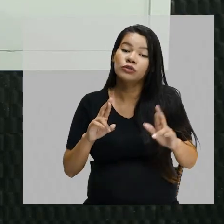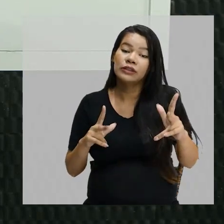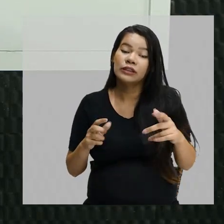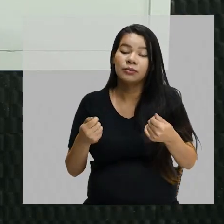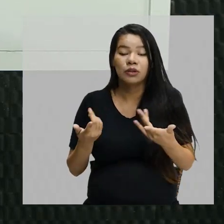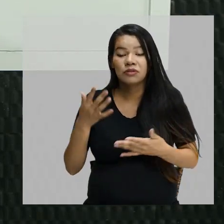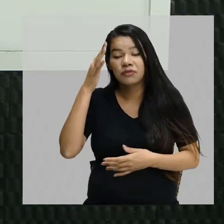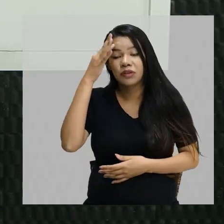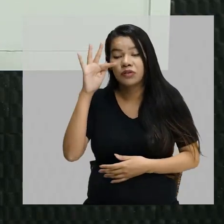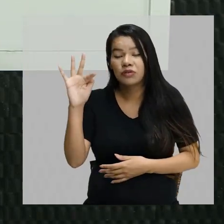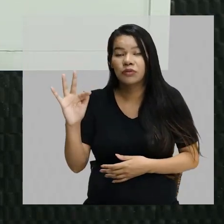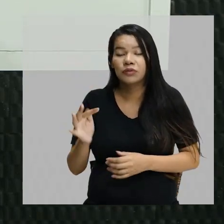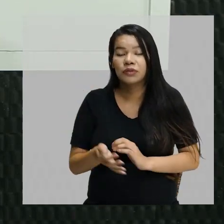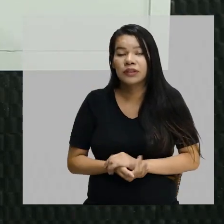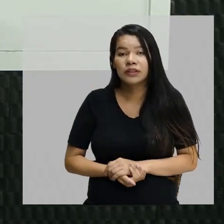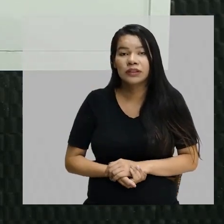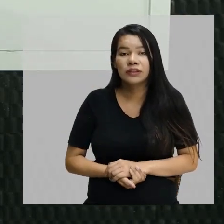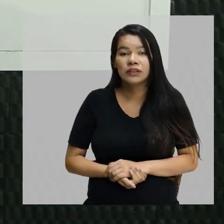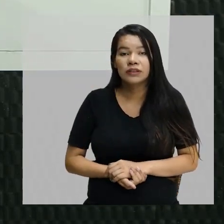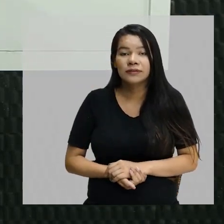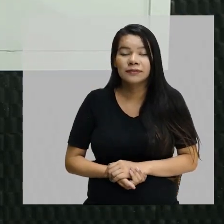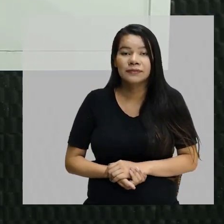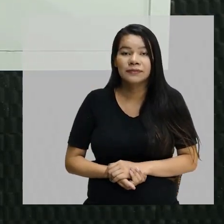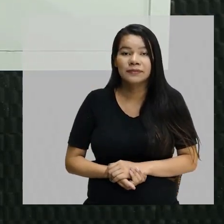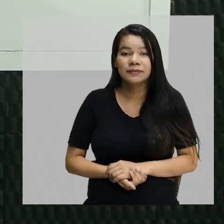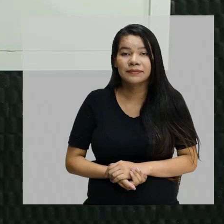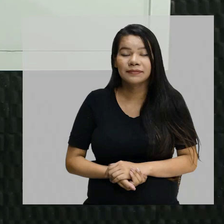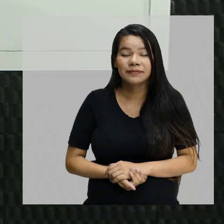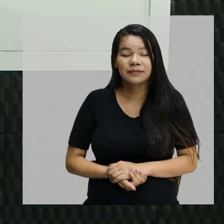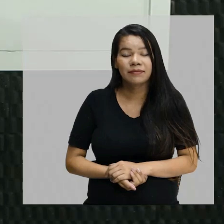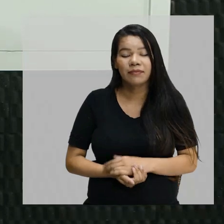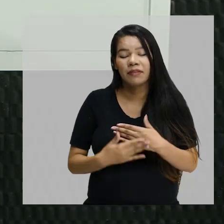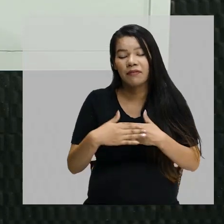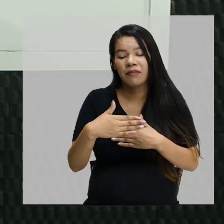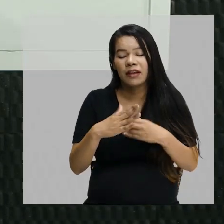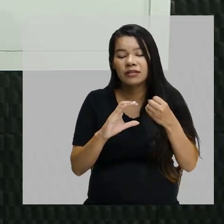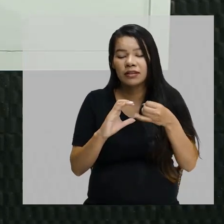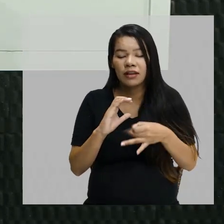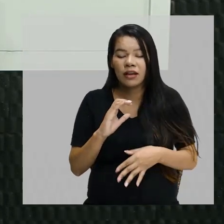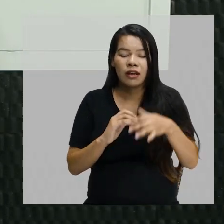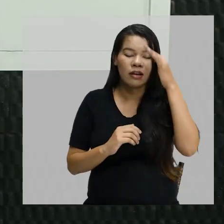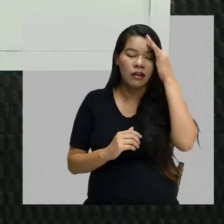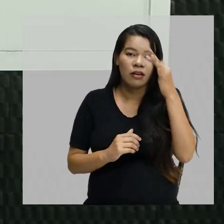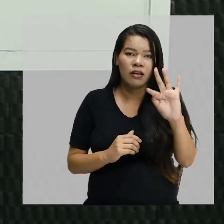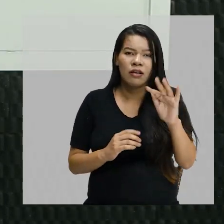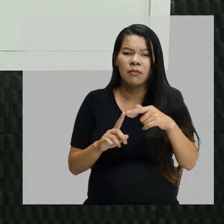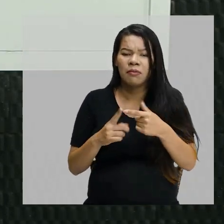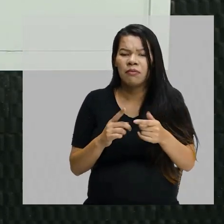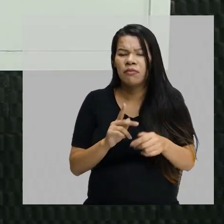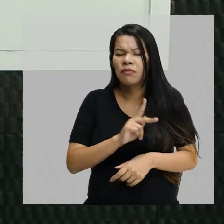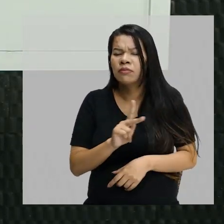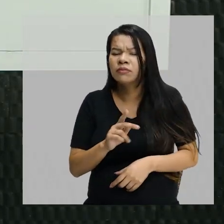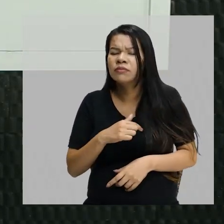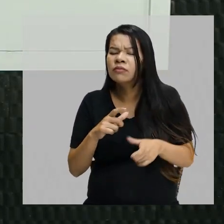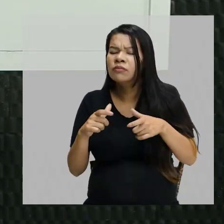pode virar filosofia com radicalidade rigorosidade visão de conjunto E aí vai as características da filosofia pessoal onde é que eu encontro